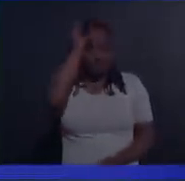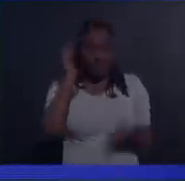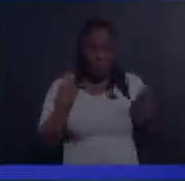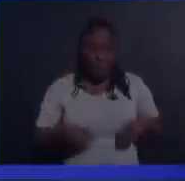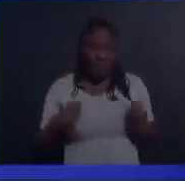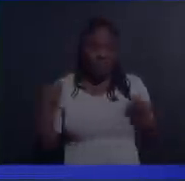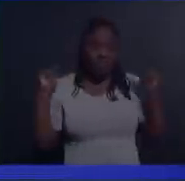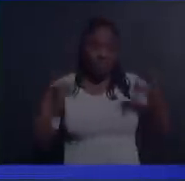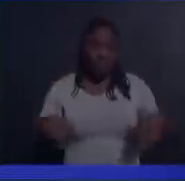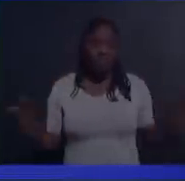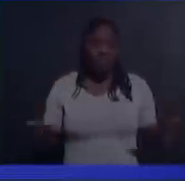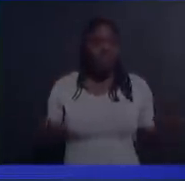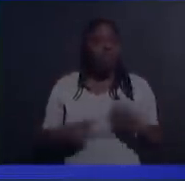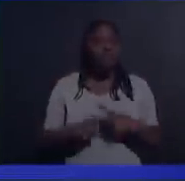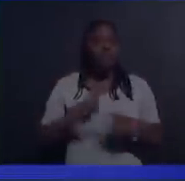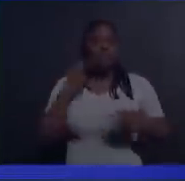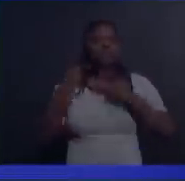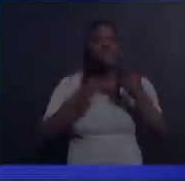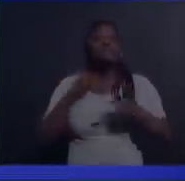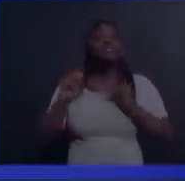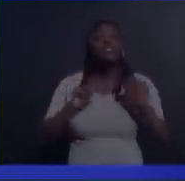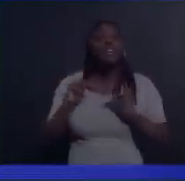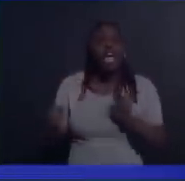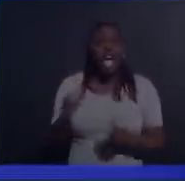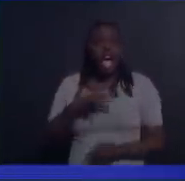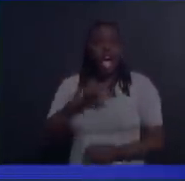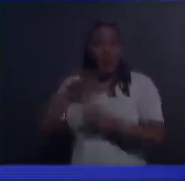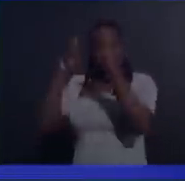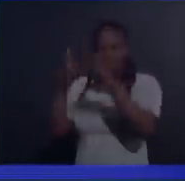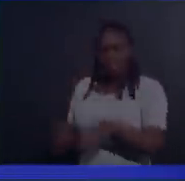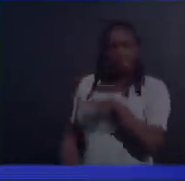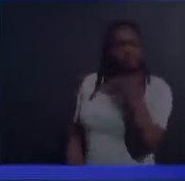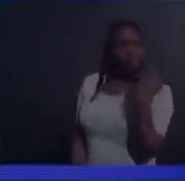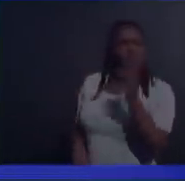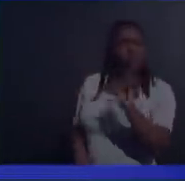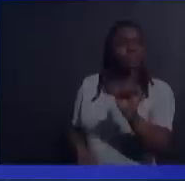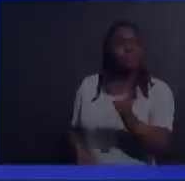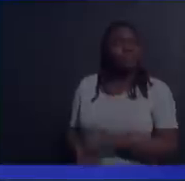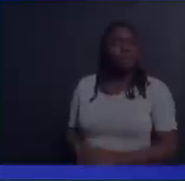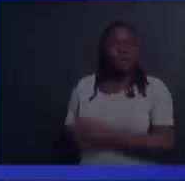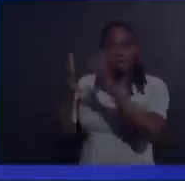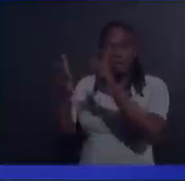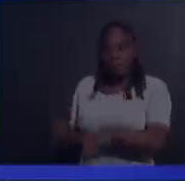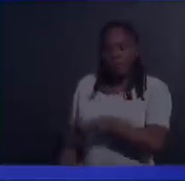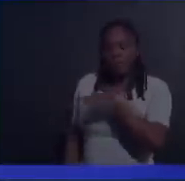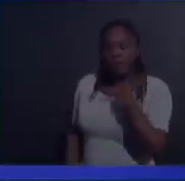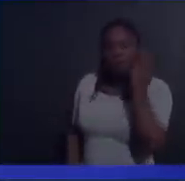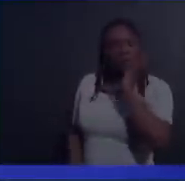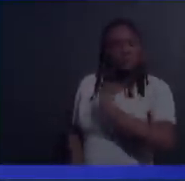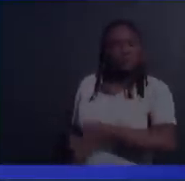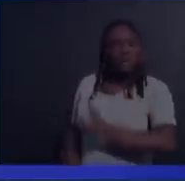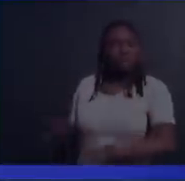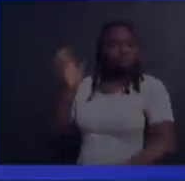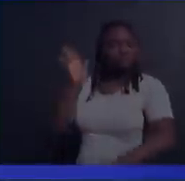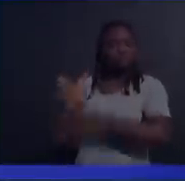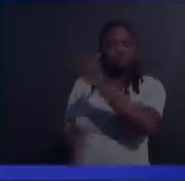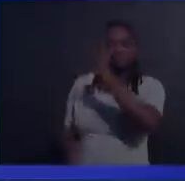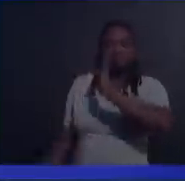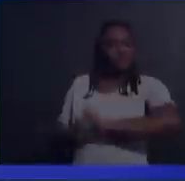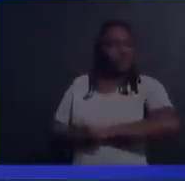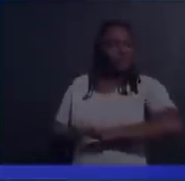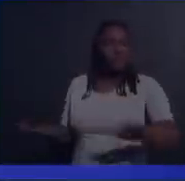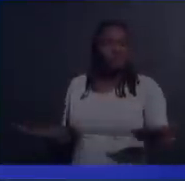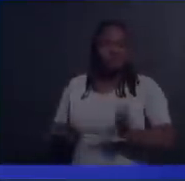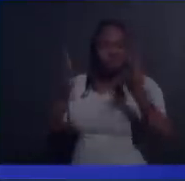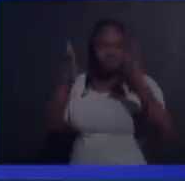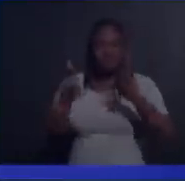agora, porque ele fala pra gente que a gente não tem que ter medo de gente que morreu, não. Gente que já morreu, já se foi. Gente que faz